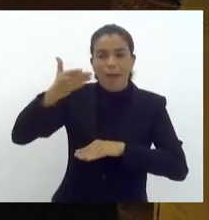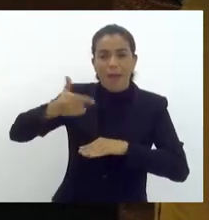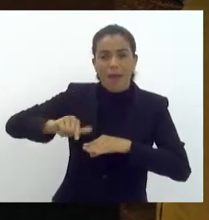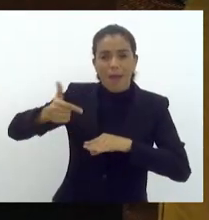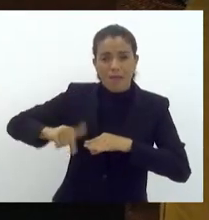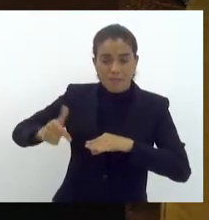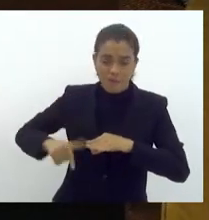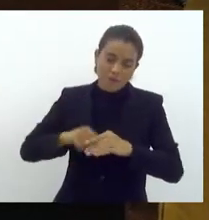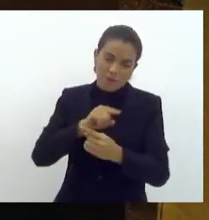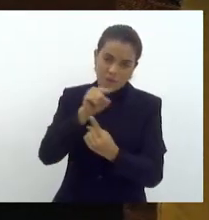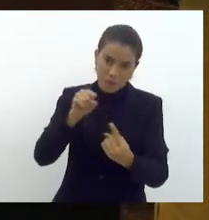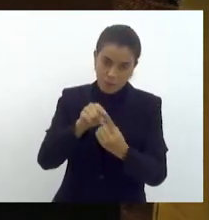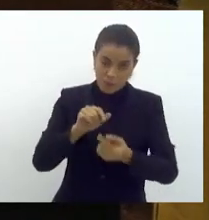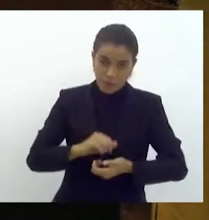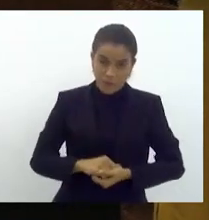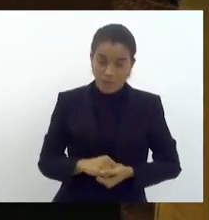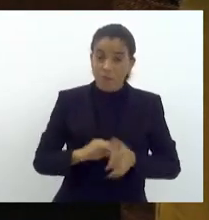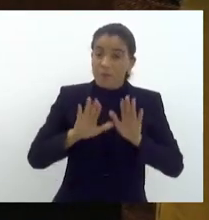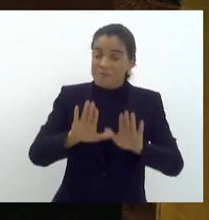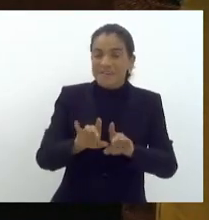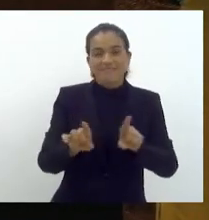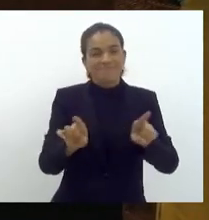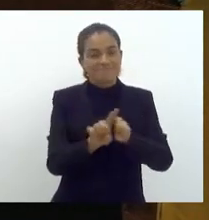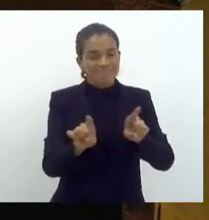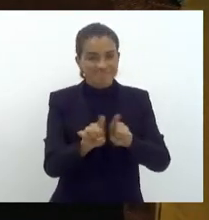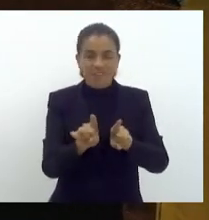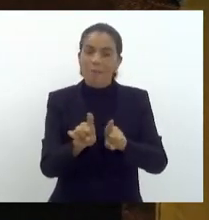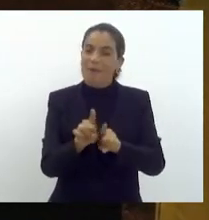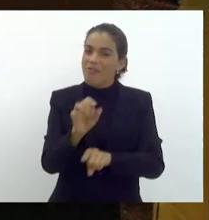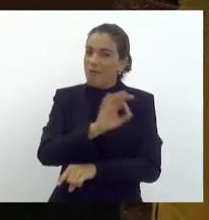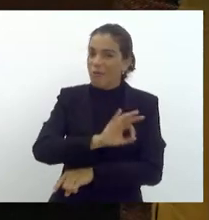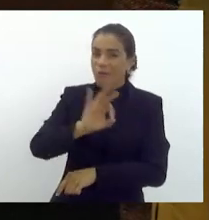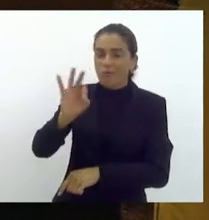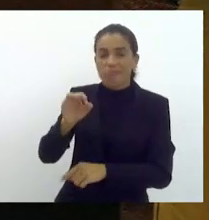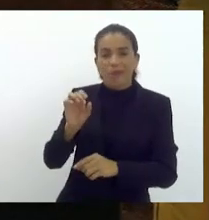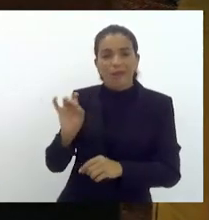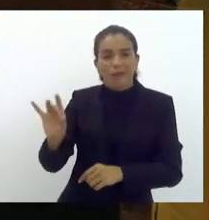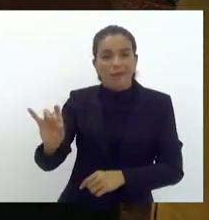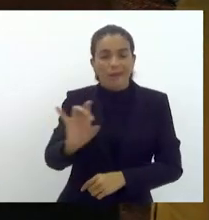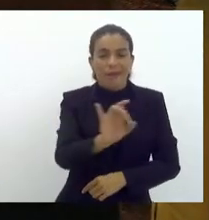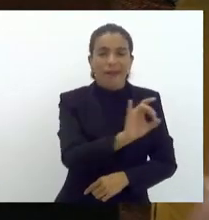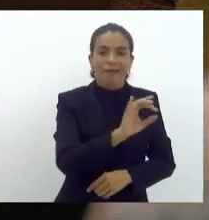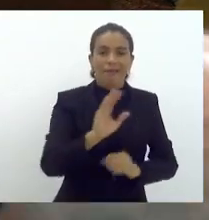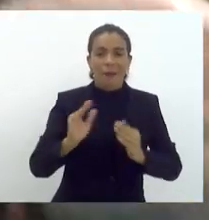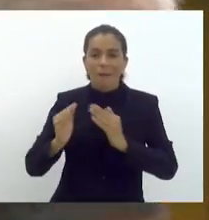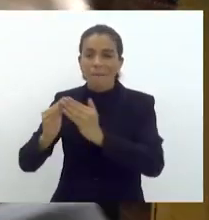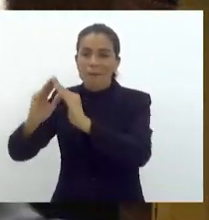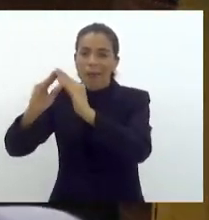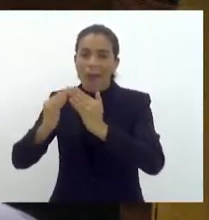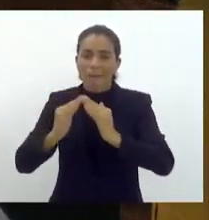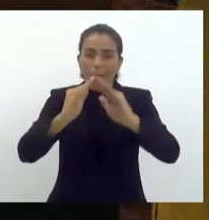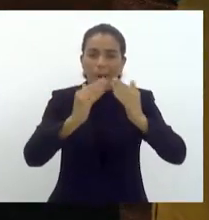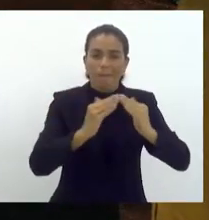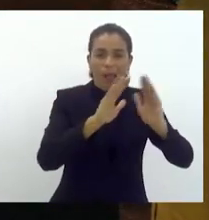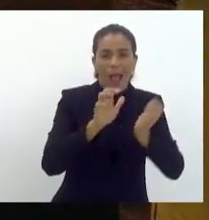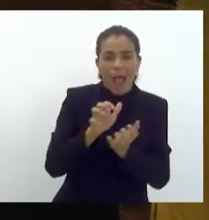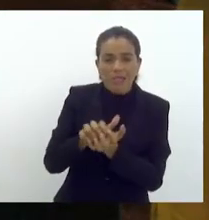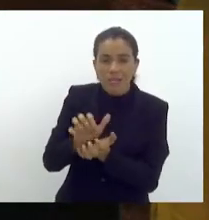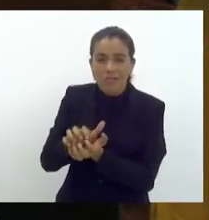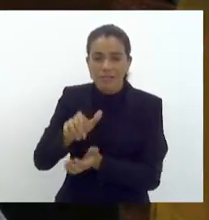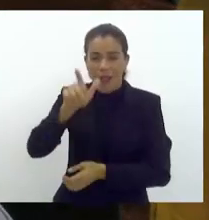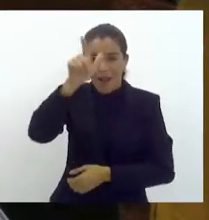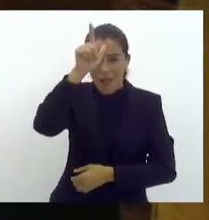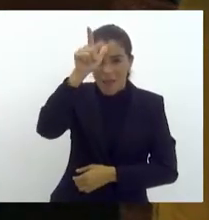foi nesse intuito mas também serviu muito para que cada comunidade tinha gente do Jacarézinho do Alemão